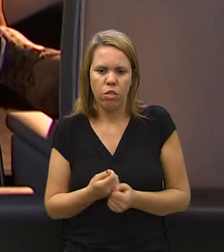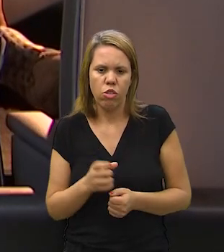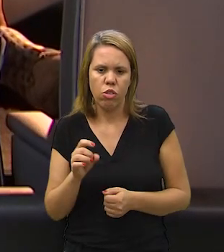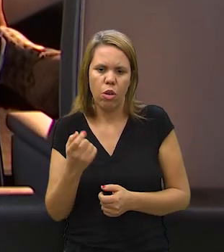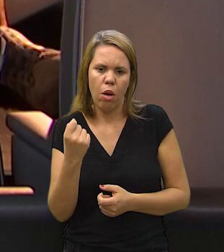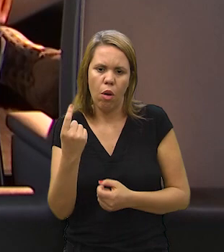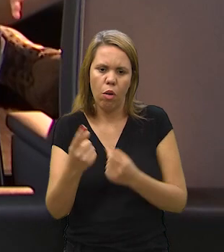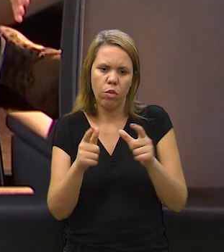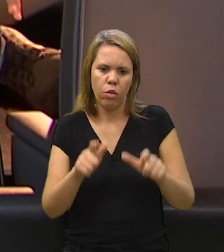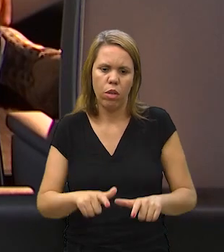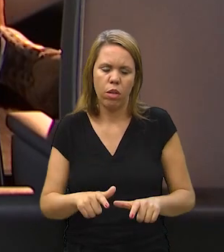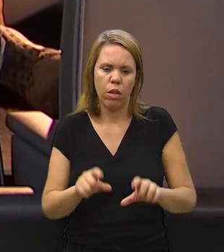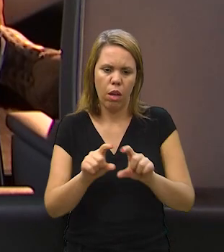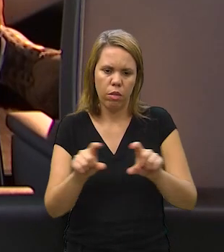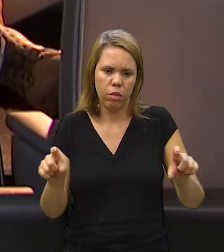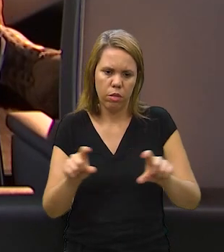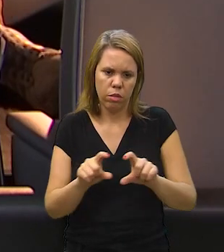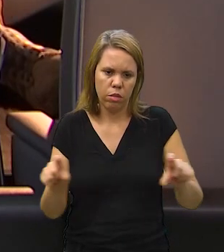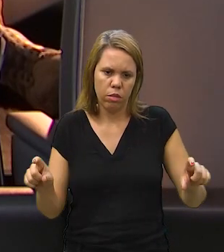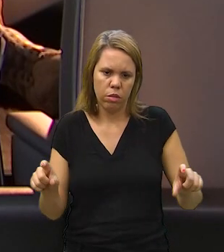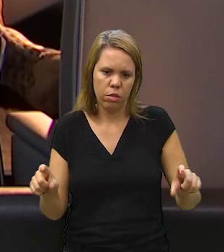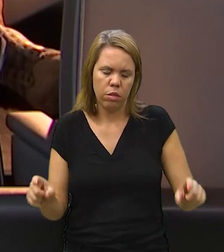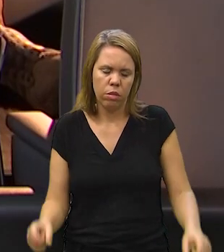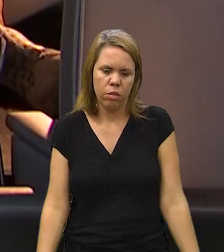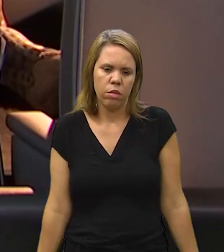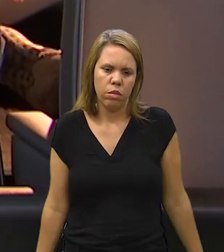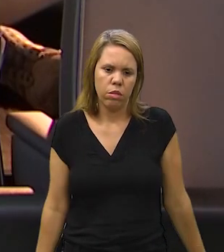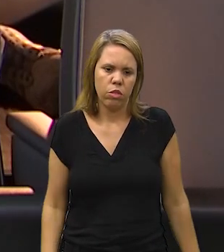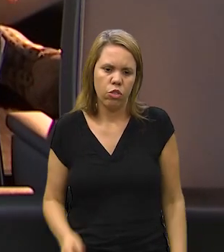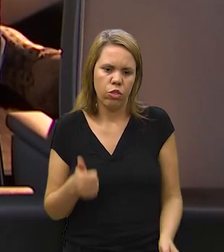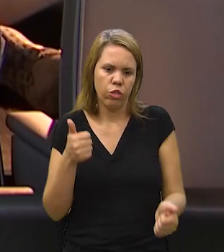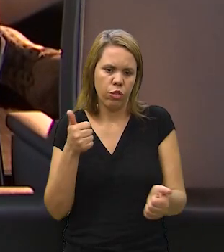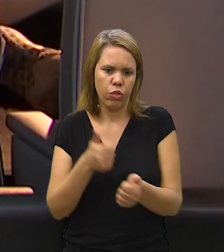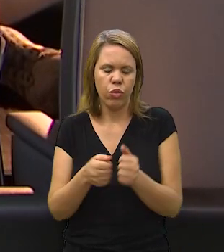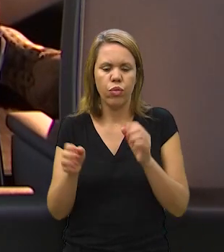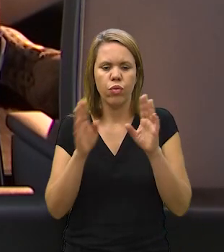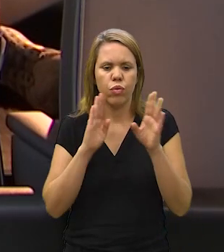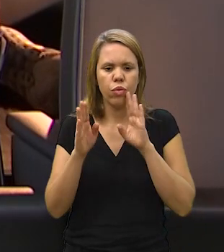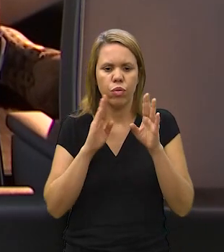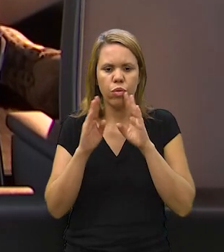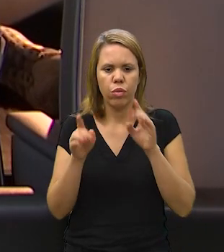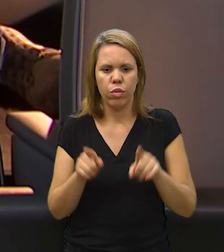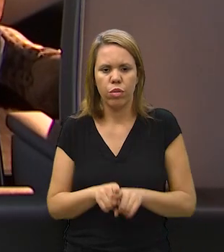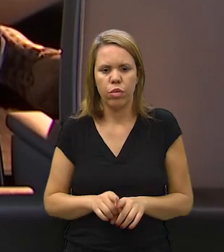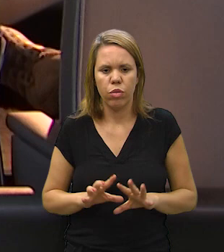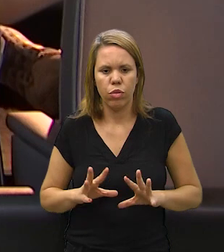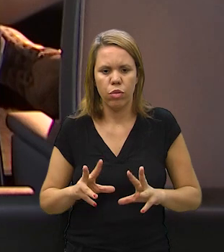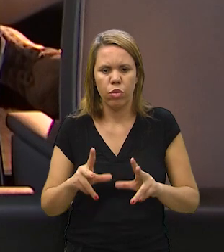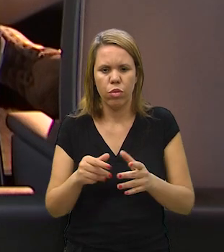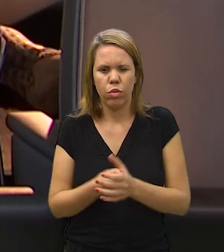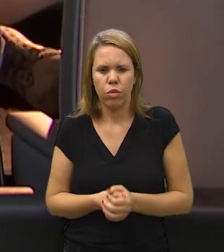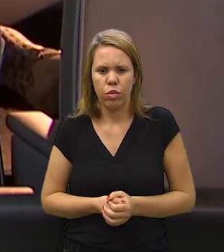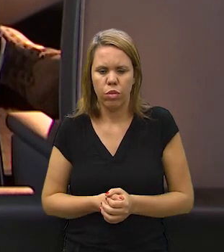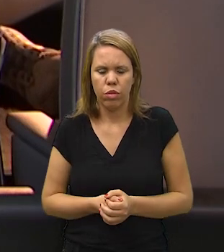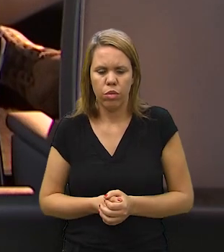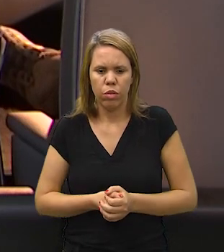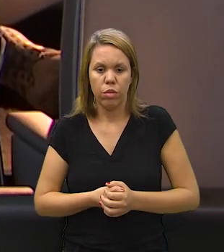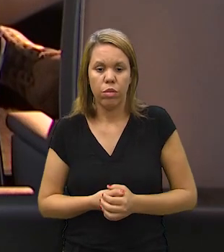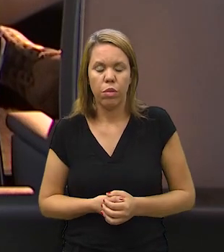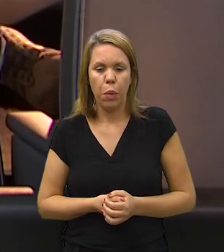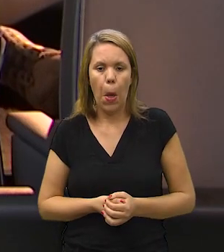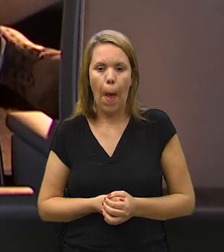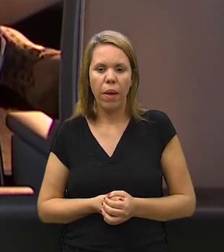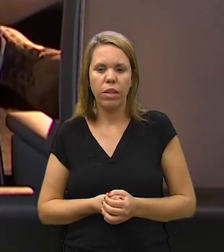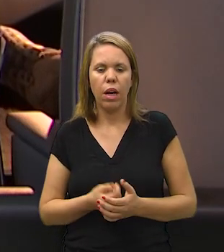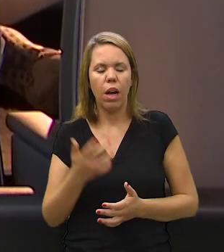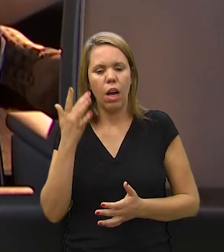festivais. Então, a gente tem uma página, chama Curta Vazio. É só seguir no Facebook. E a gente vai... Todas as atualizações estão mandando lá.